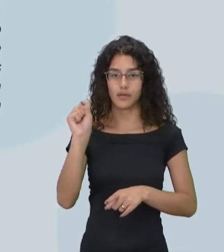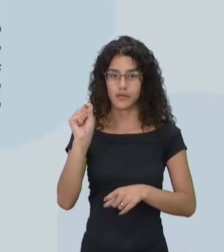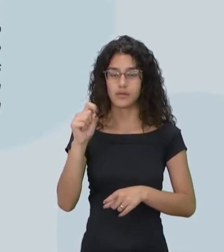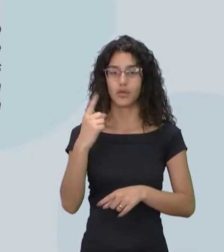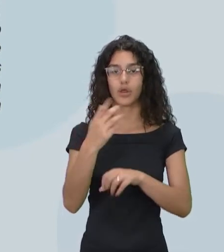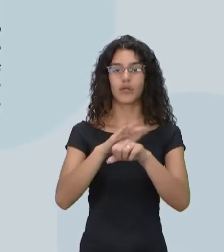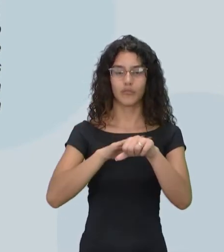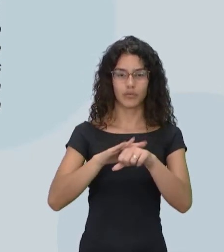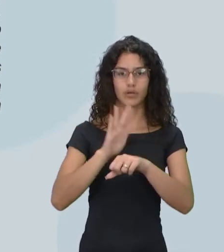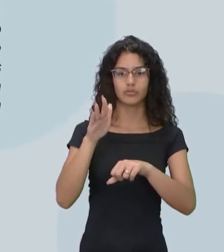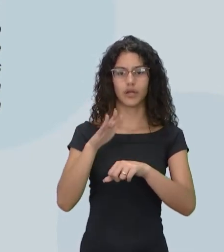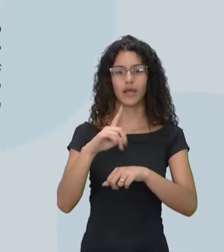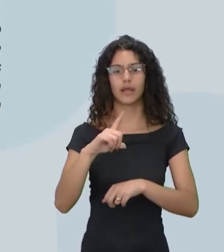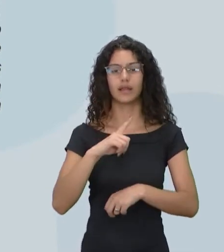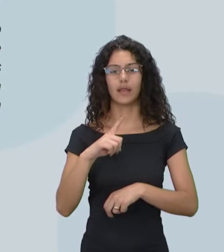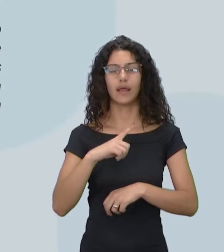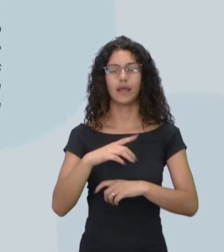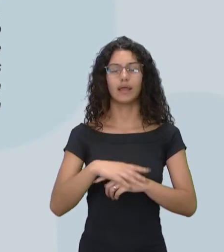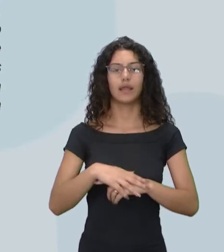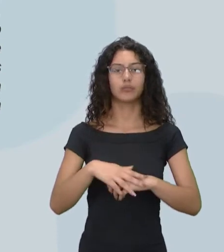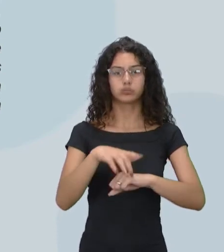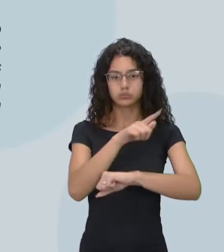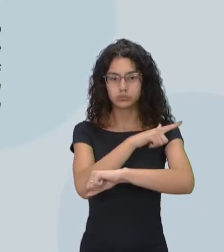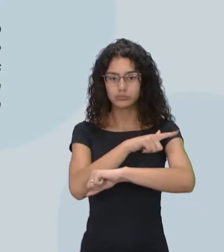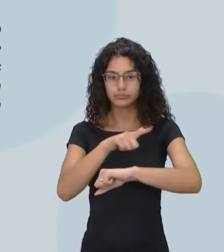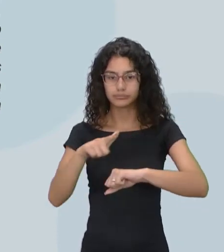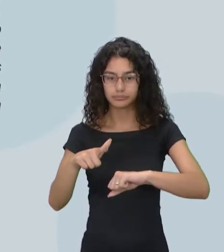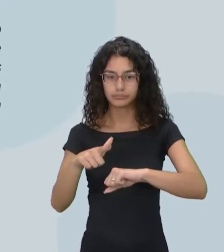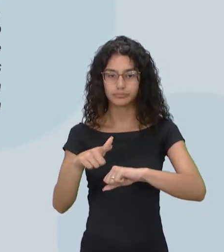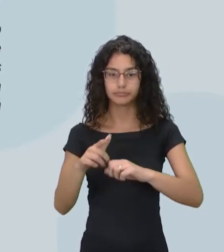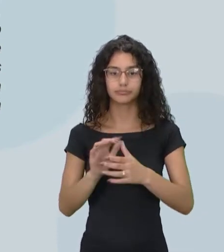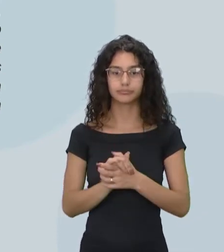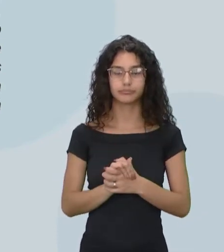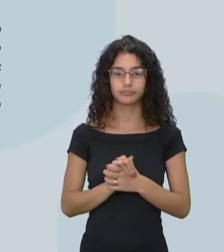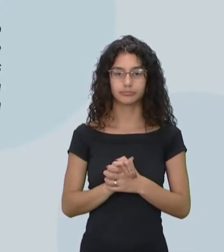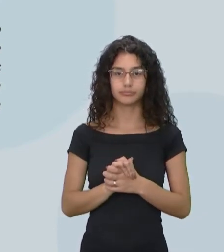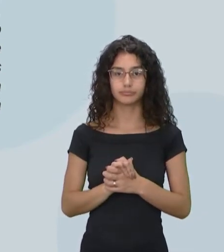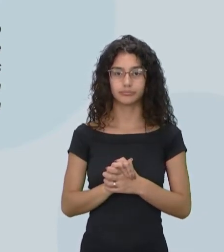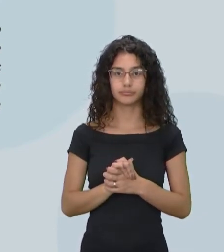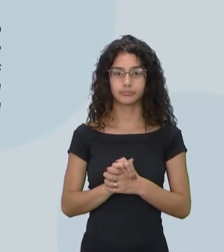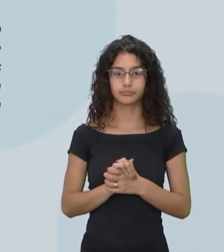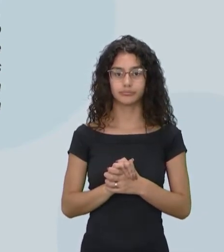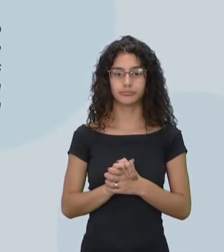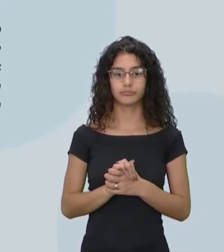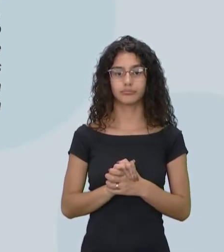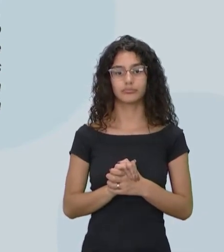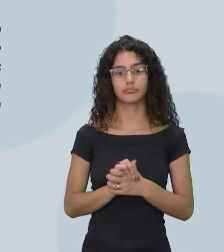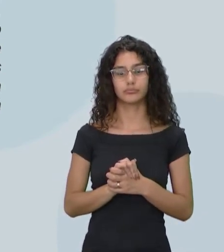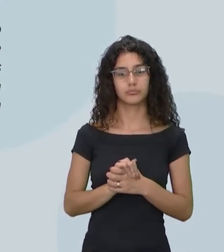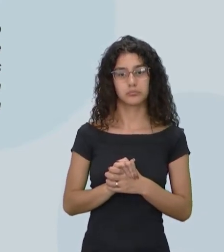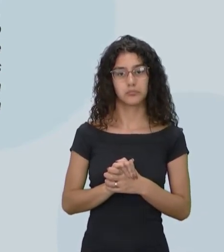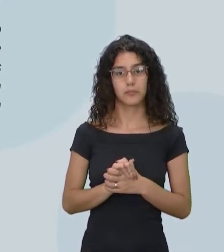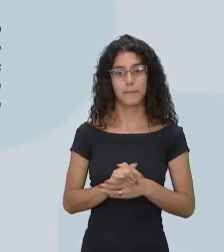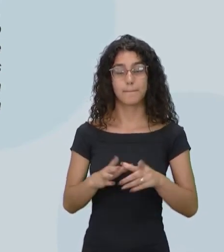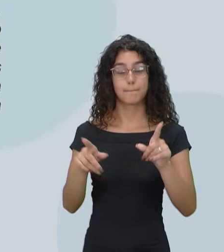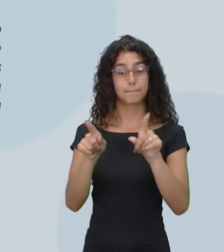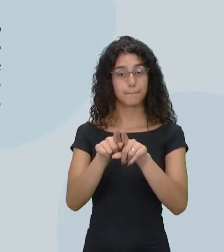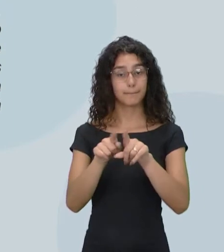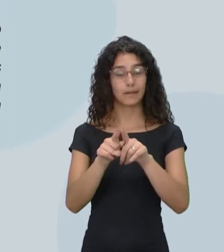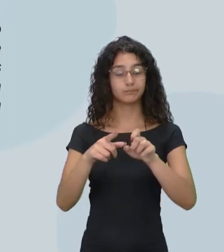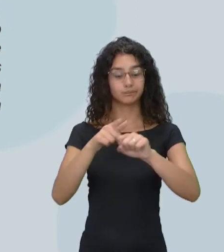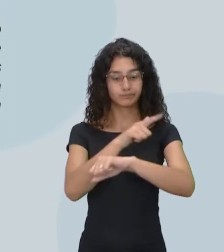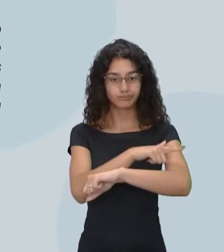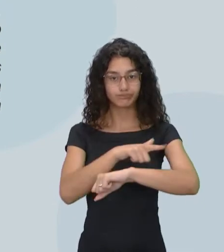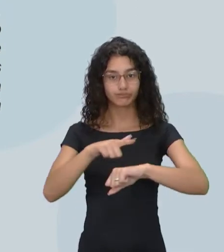conversando. Tanto a de limpeza urbana, me confundi. E levando em consideração também a taxa de limpeza